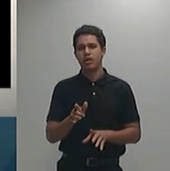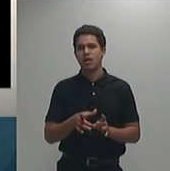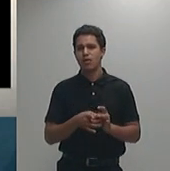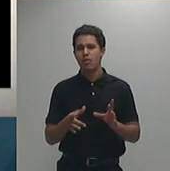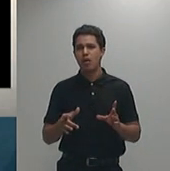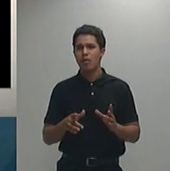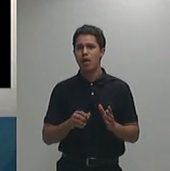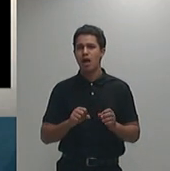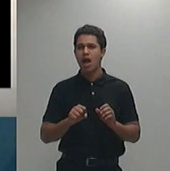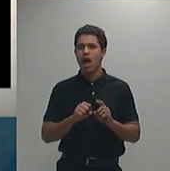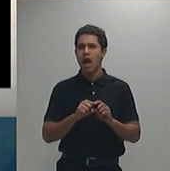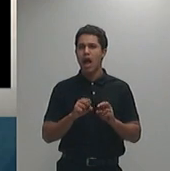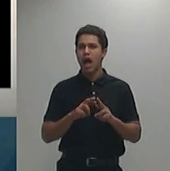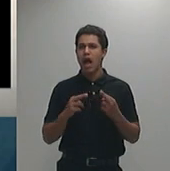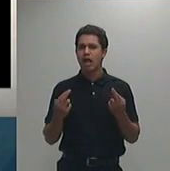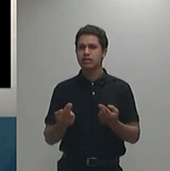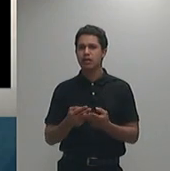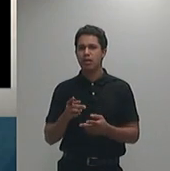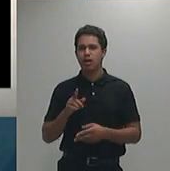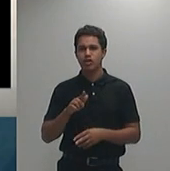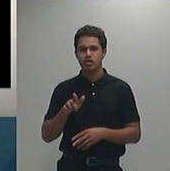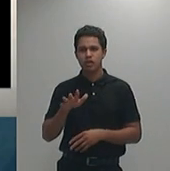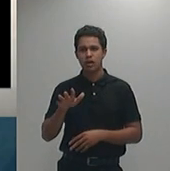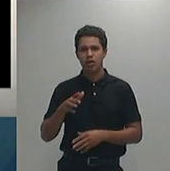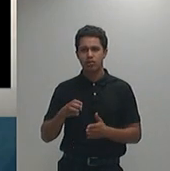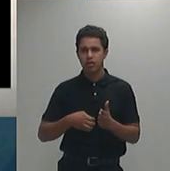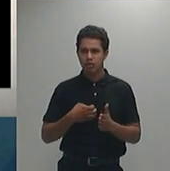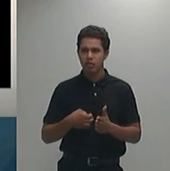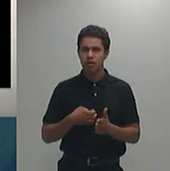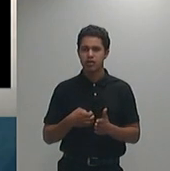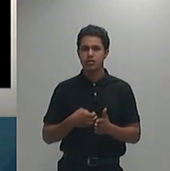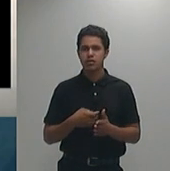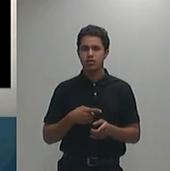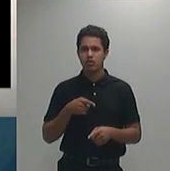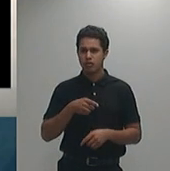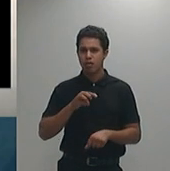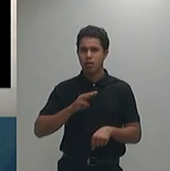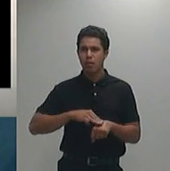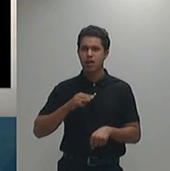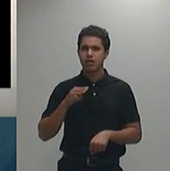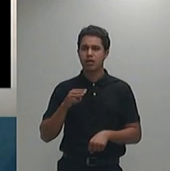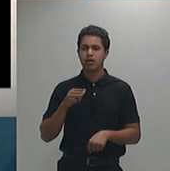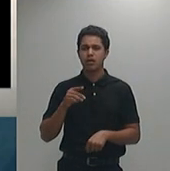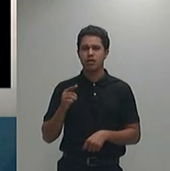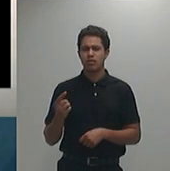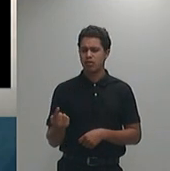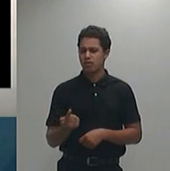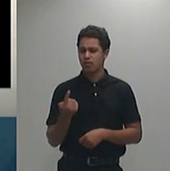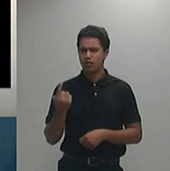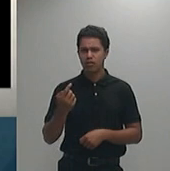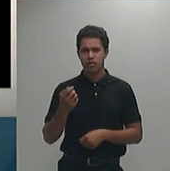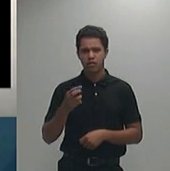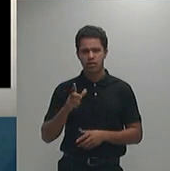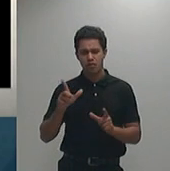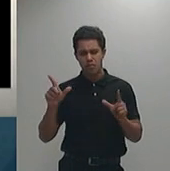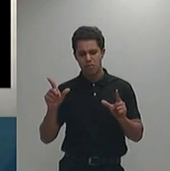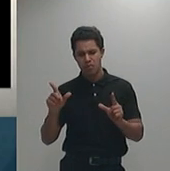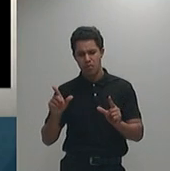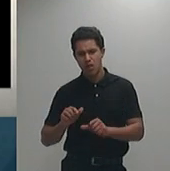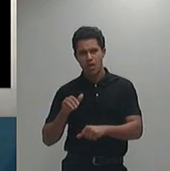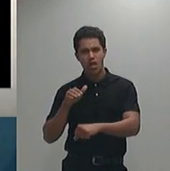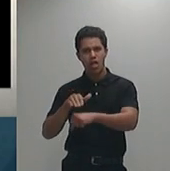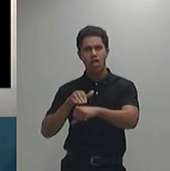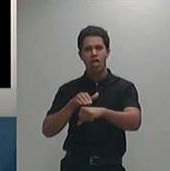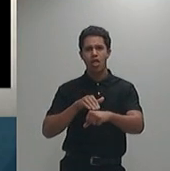em geral de acionistas da companhia numa matéria em que apenas voltou a melhoria acionária